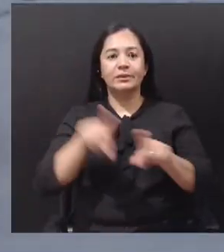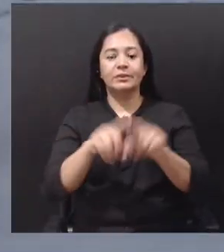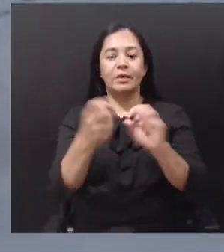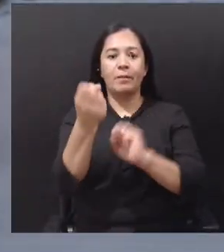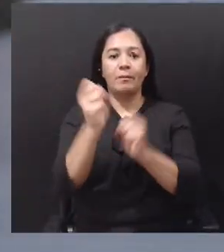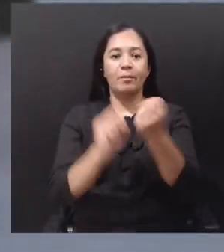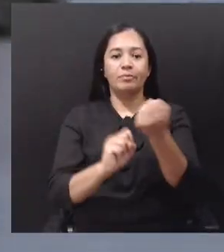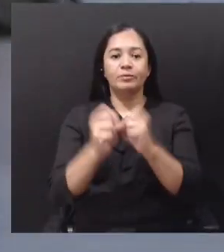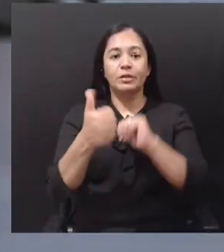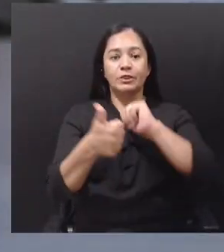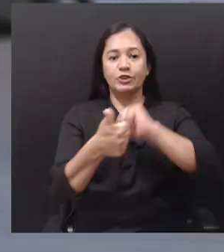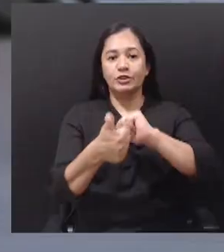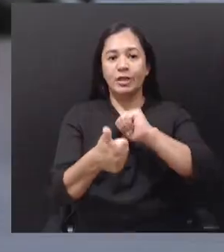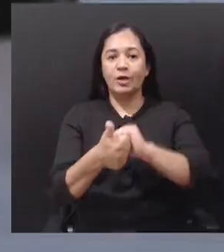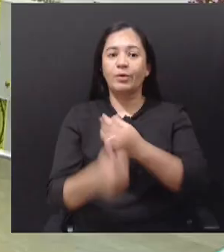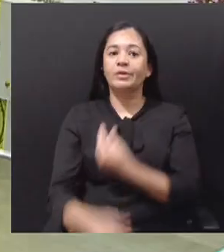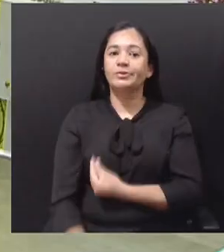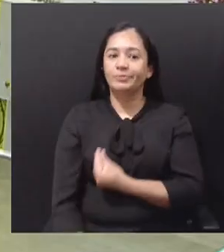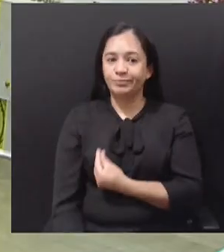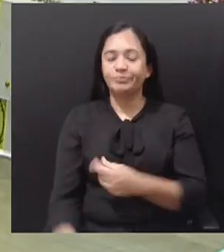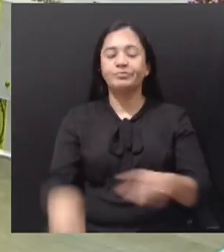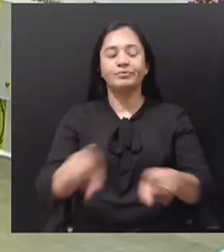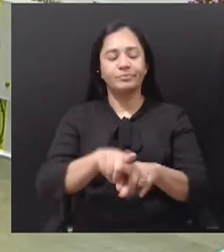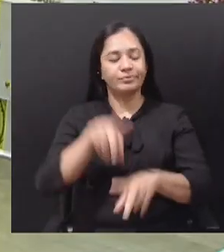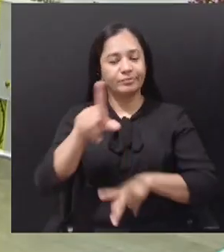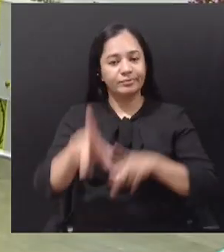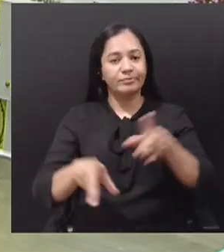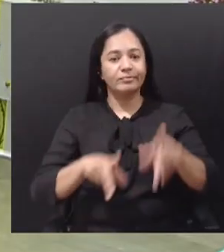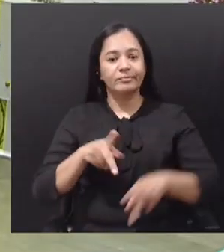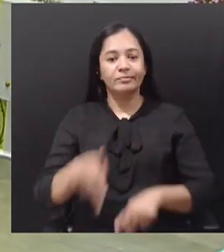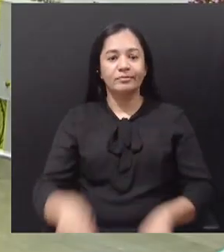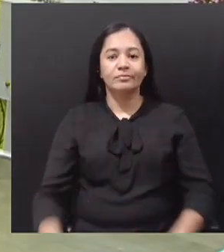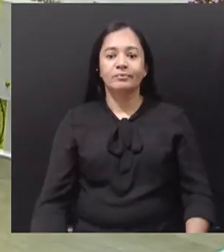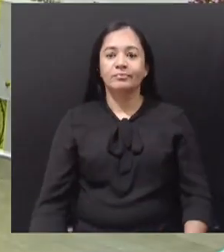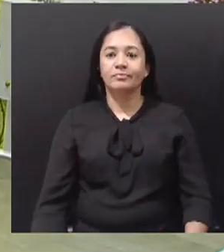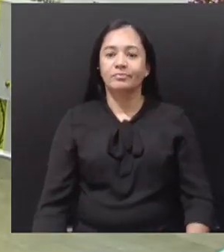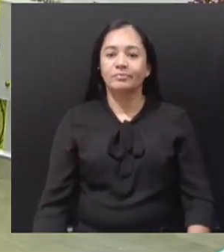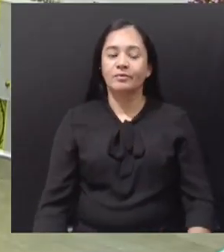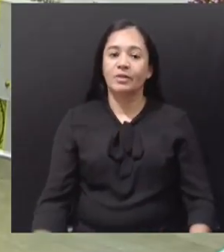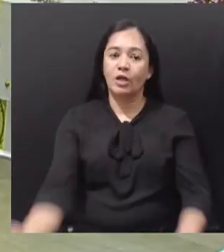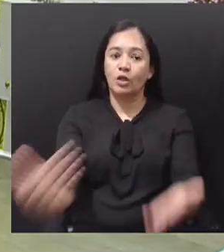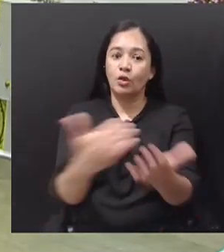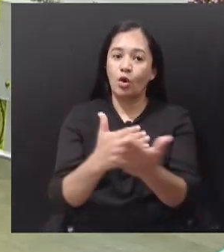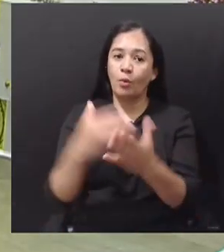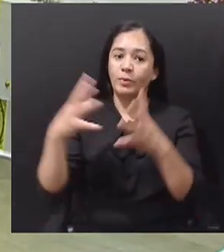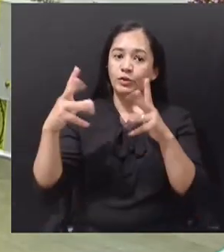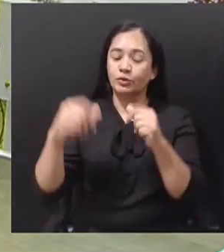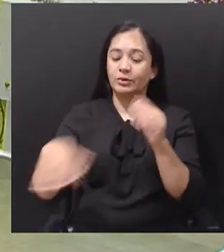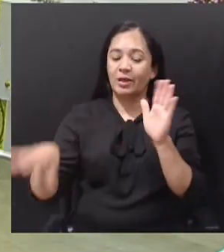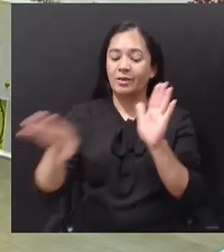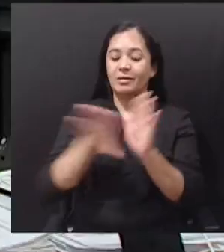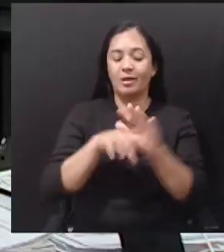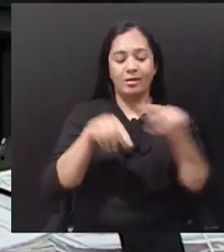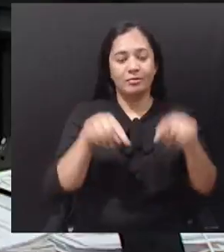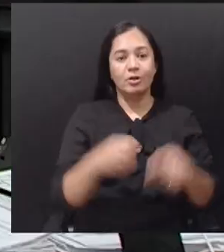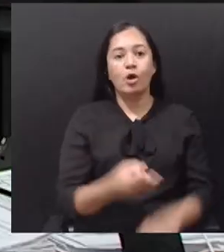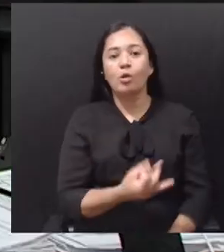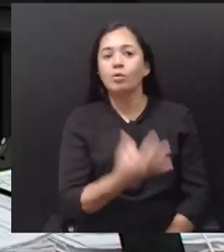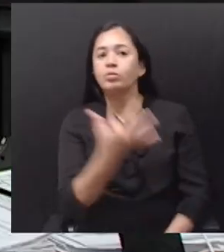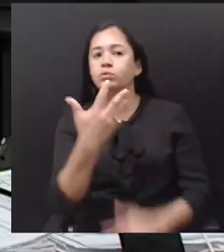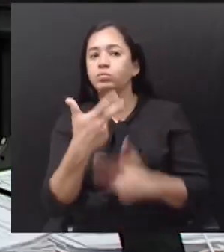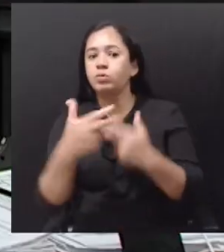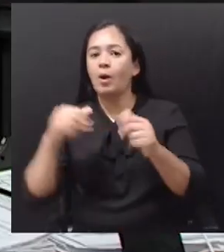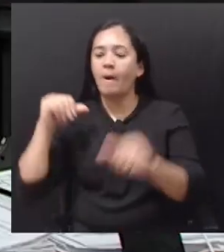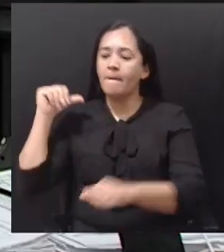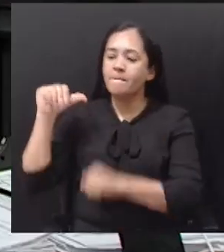de vida da população. Do começo de tudo até aqui, quanta coisa mudou.